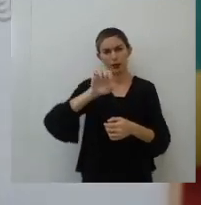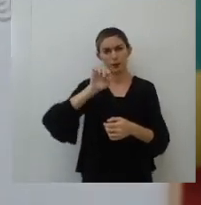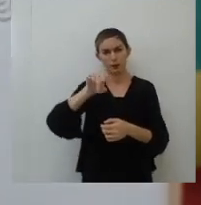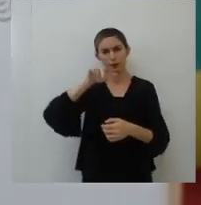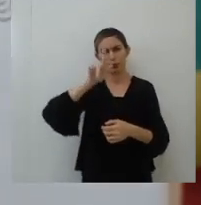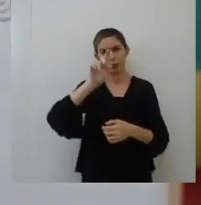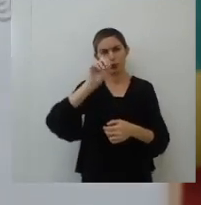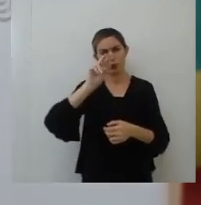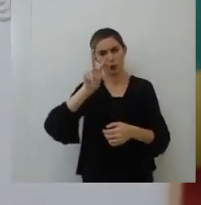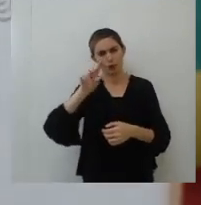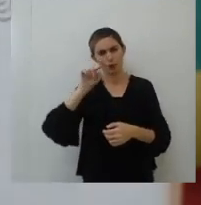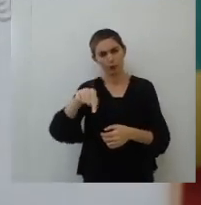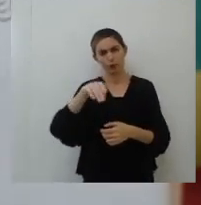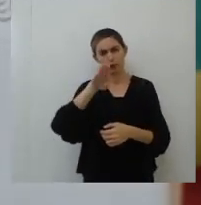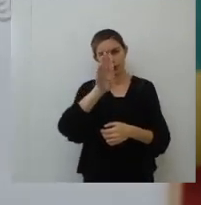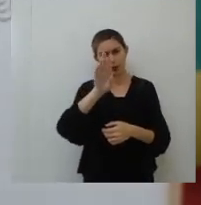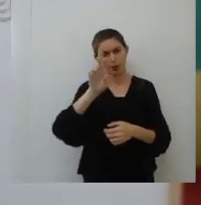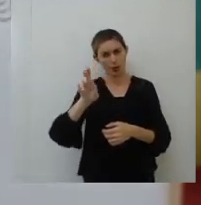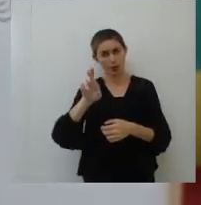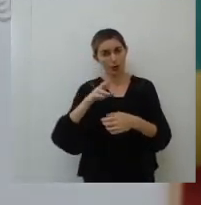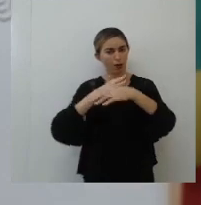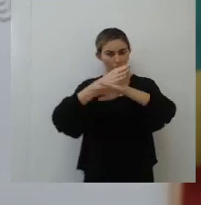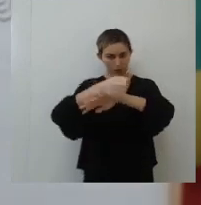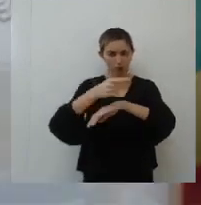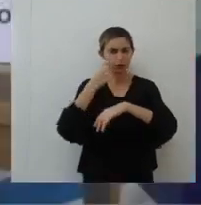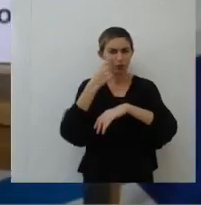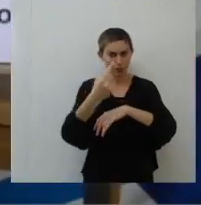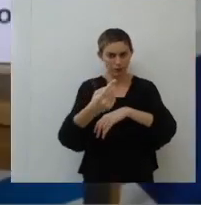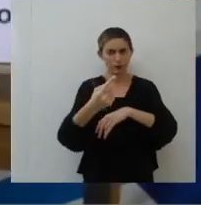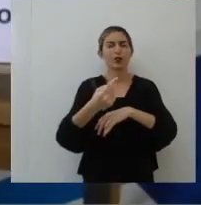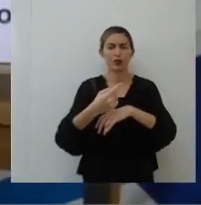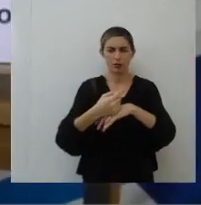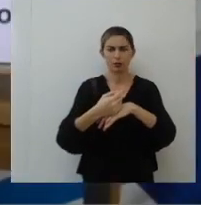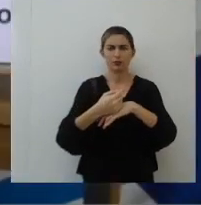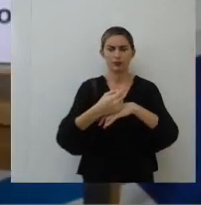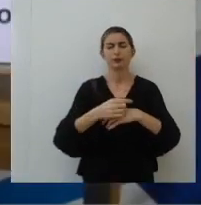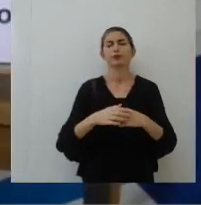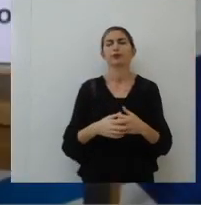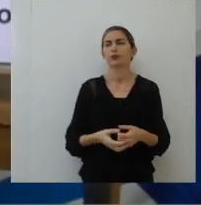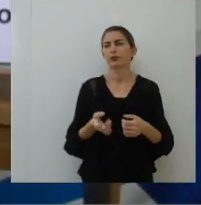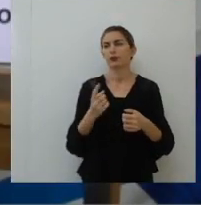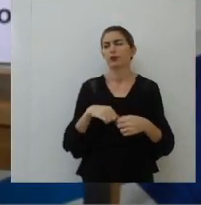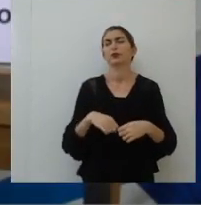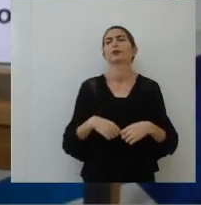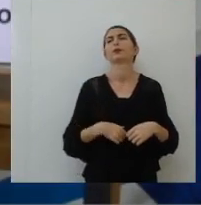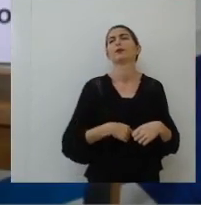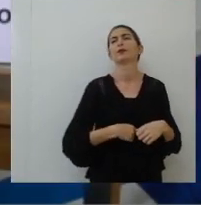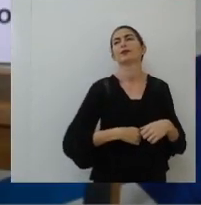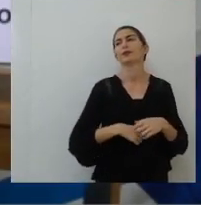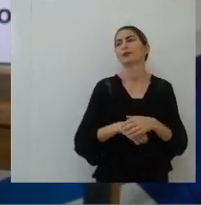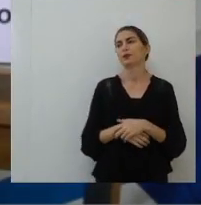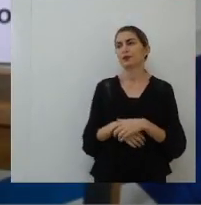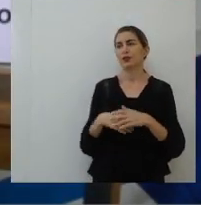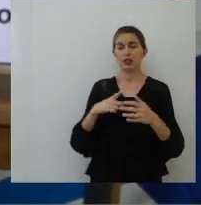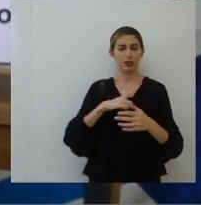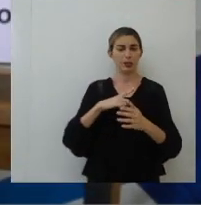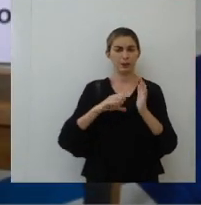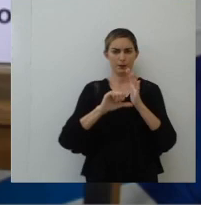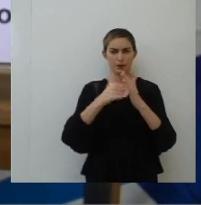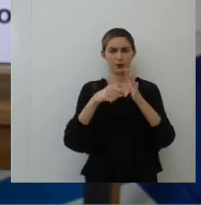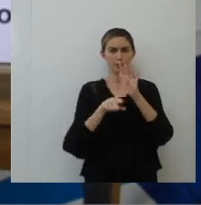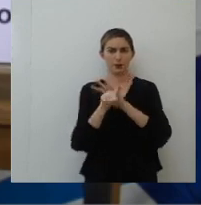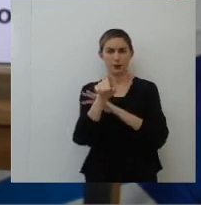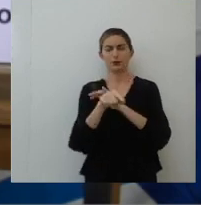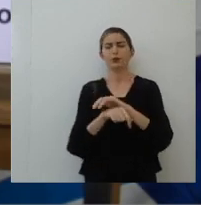educa.educacão.pe.gov.br. Entra lá assim que termina a aula. Meu diretor autorizou voltar para outra câmera. Vou voltar, voltei. Pronto. E aqui a gente tem a primeira